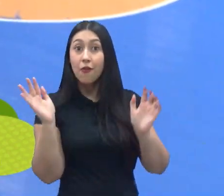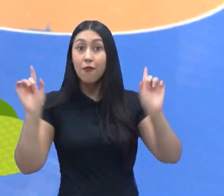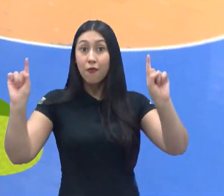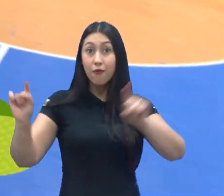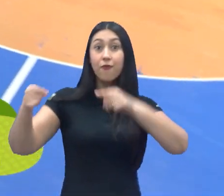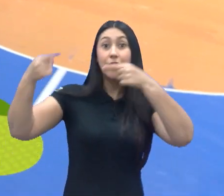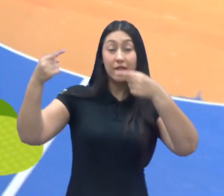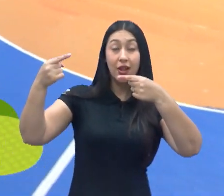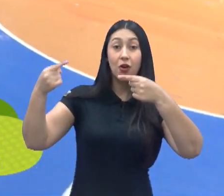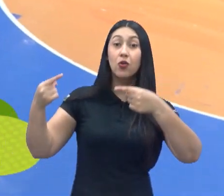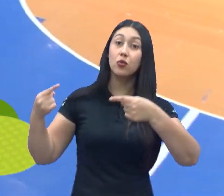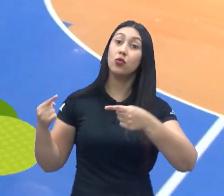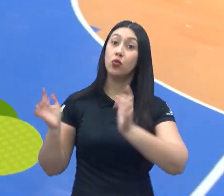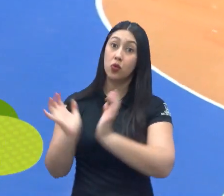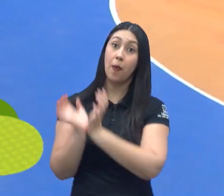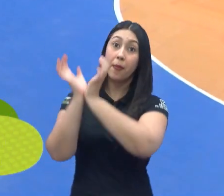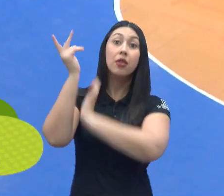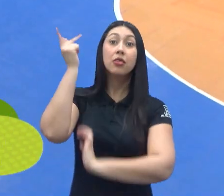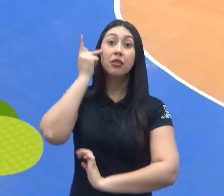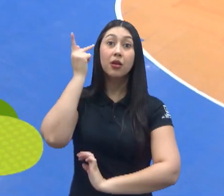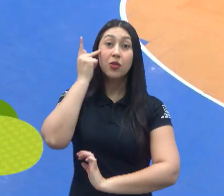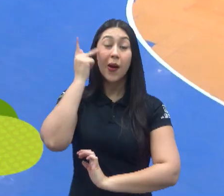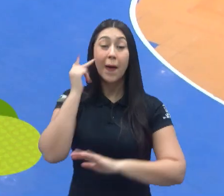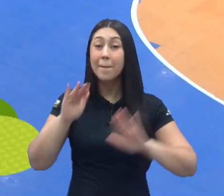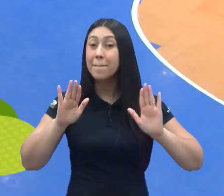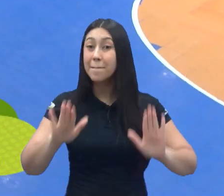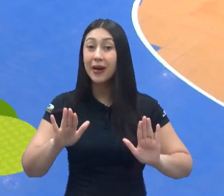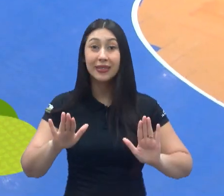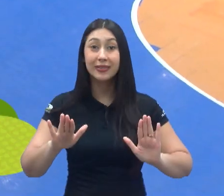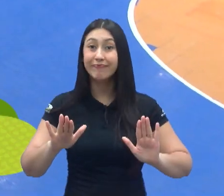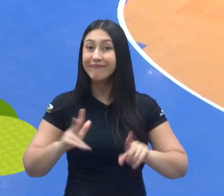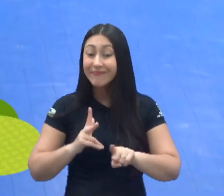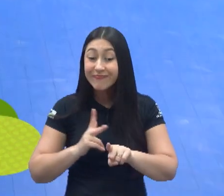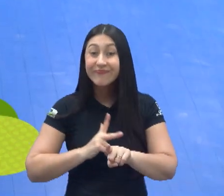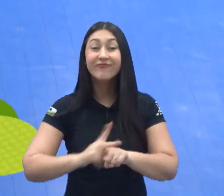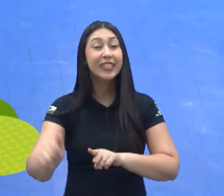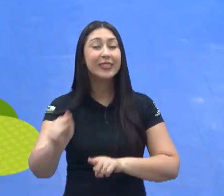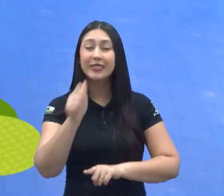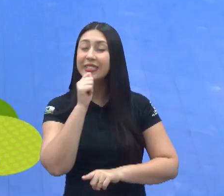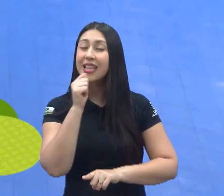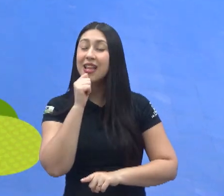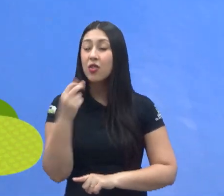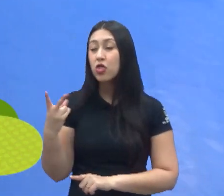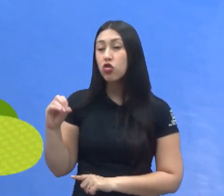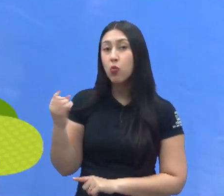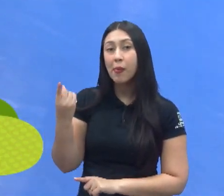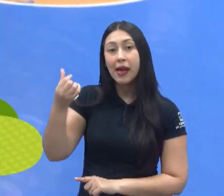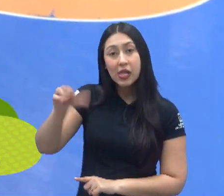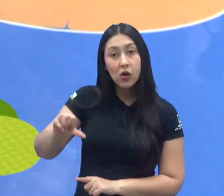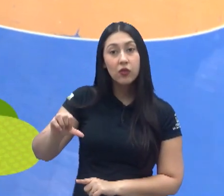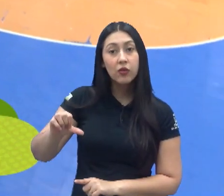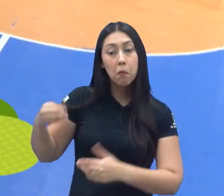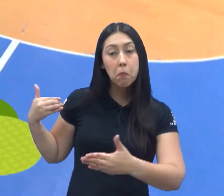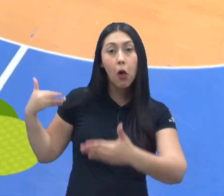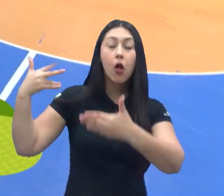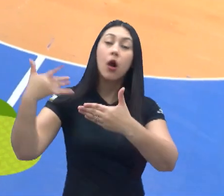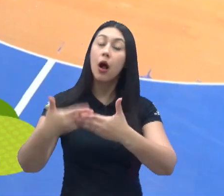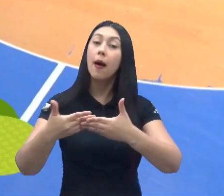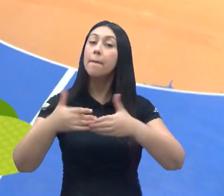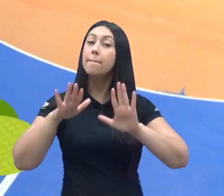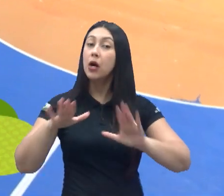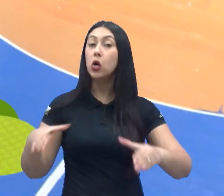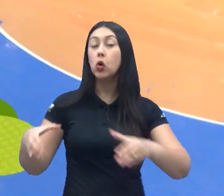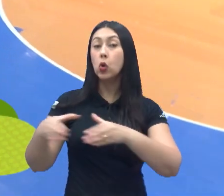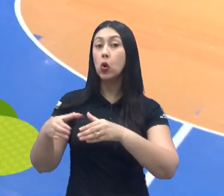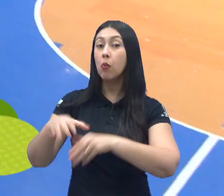estadual. Entretanto, o título não vem desde 2019. Independente do adversário, comissão técnica e